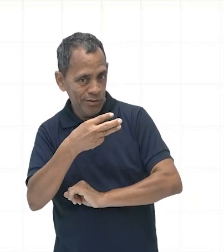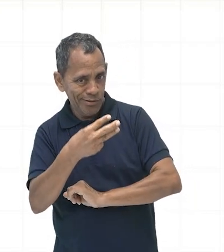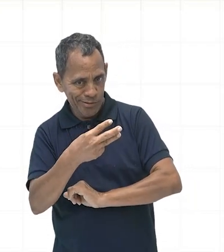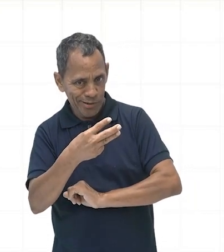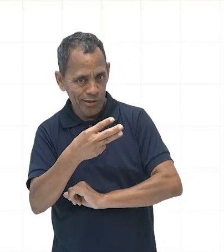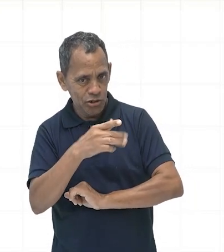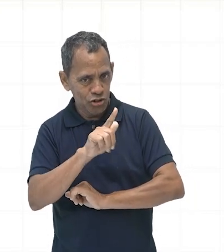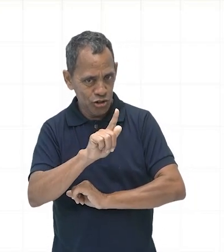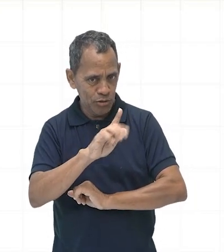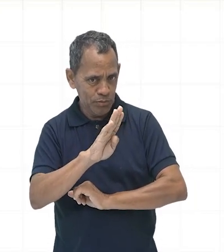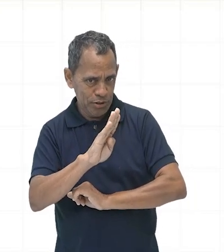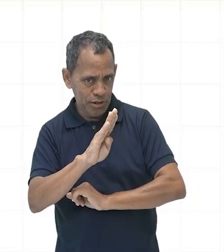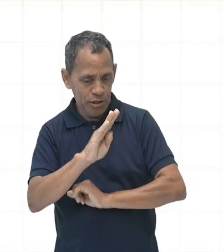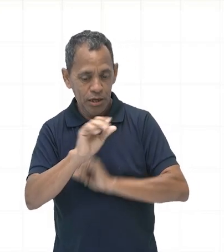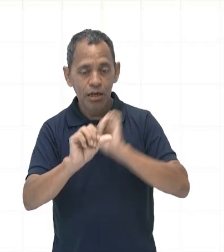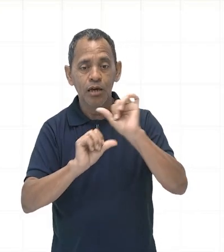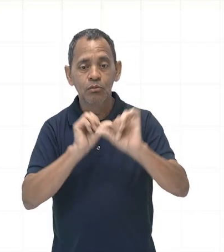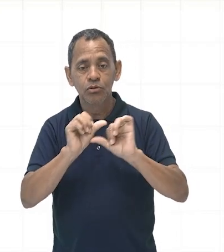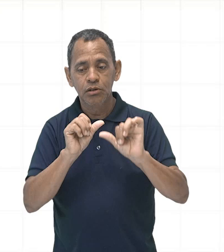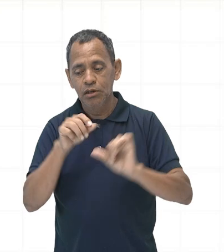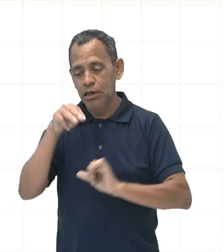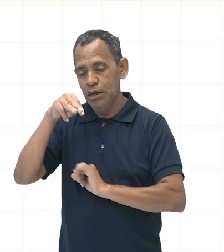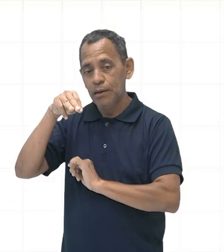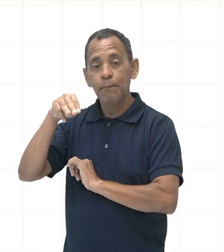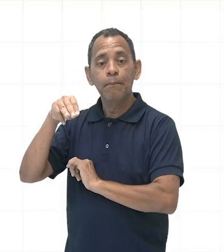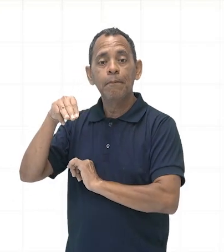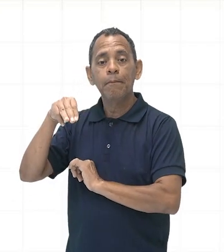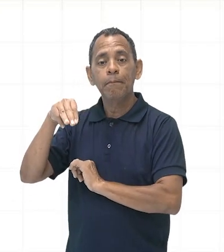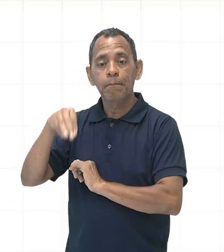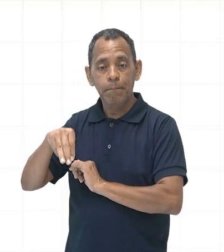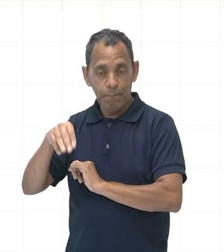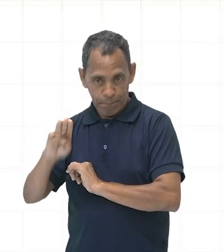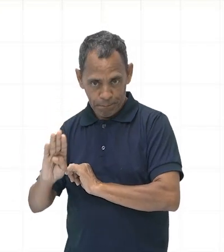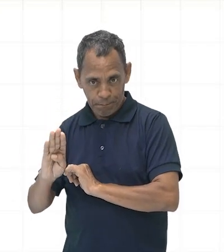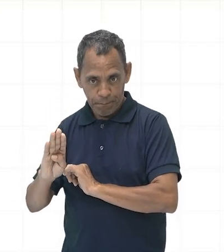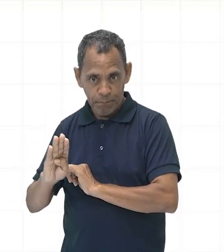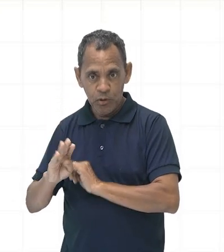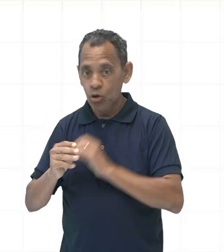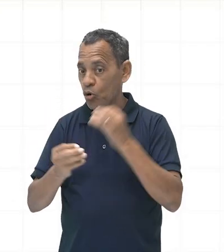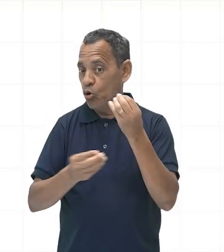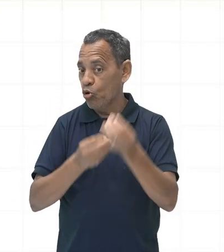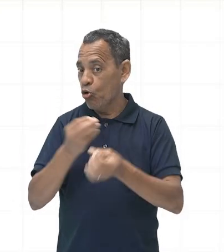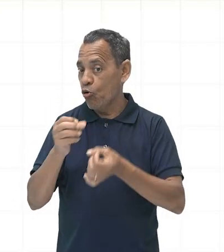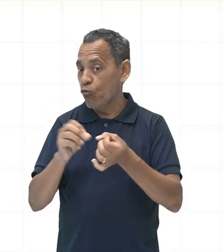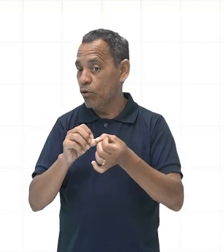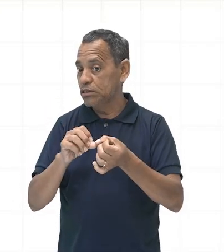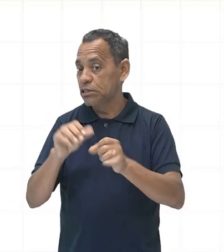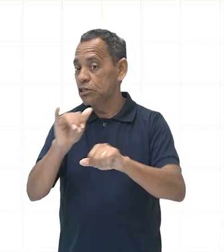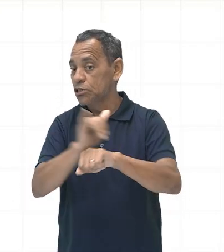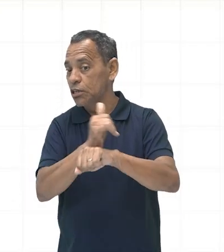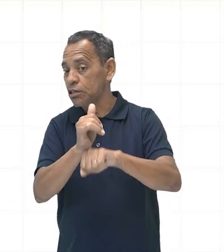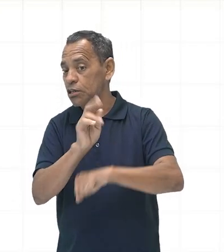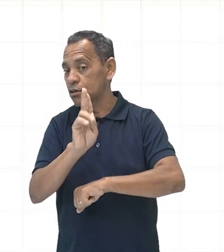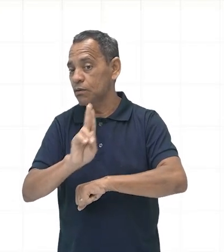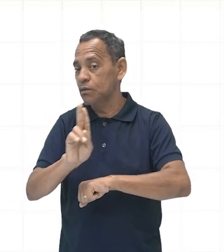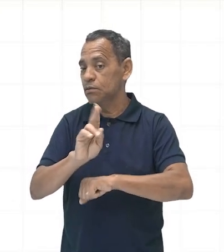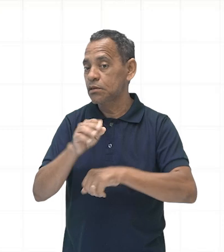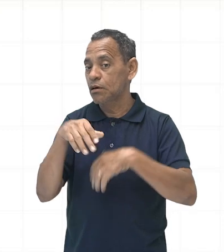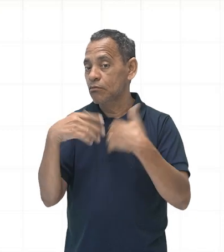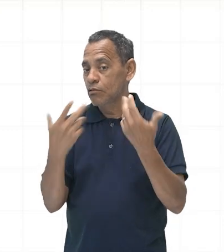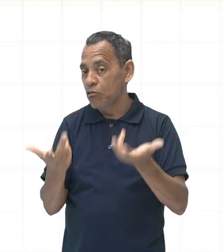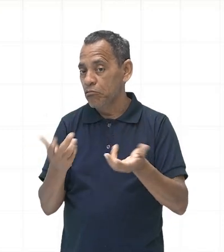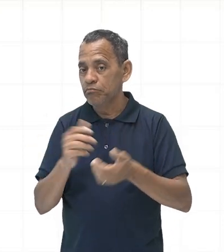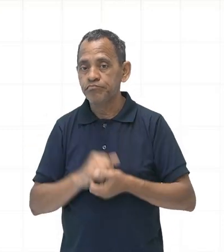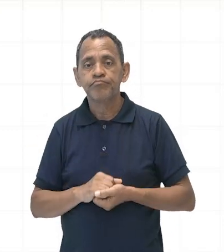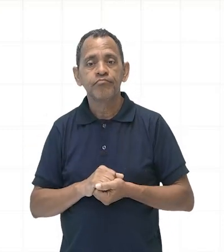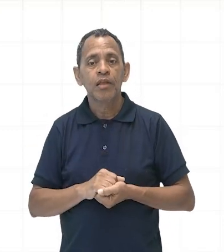em gigabytes, para megabytes. Então, o que eu vou fazer? Eu vou lembrar